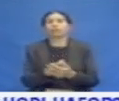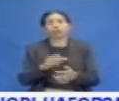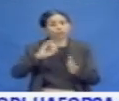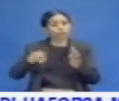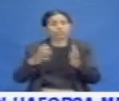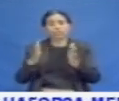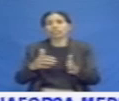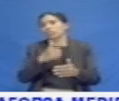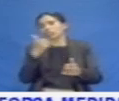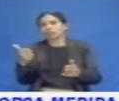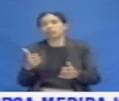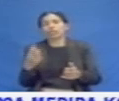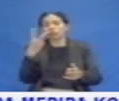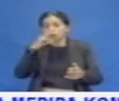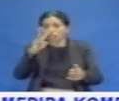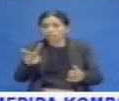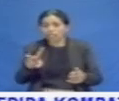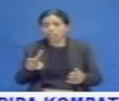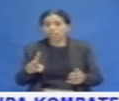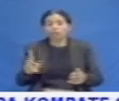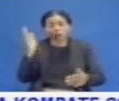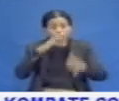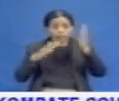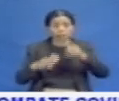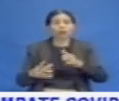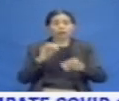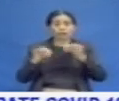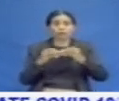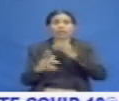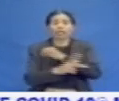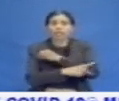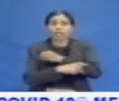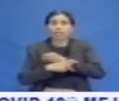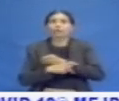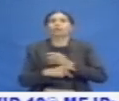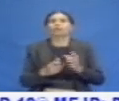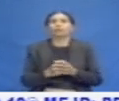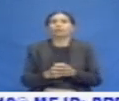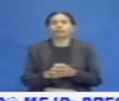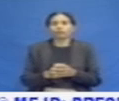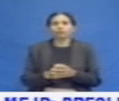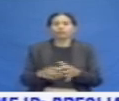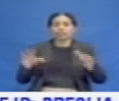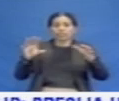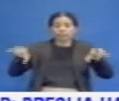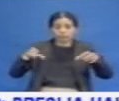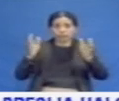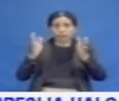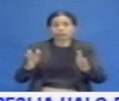ba caso rom nebe relação corrupção ou dala roma governante sira ou político